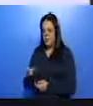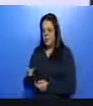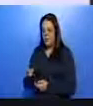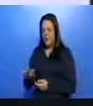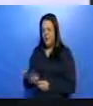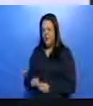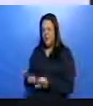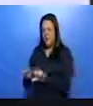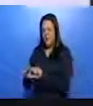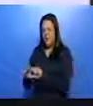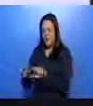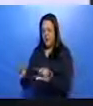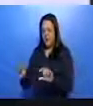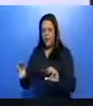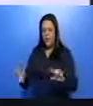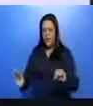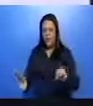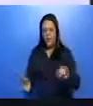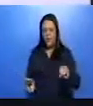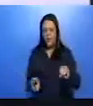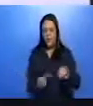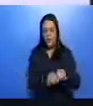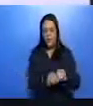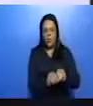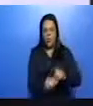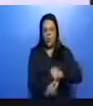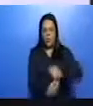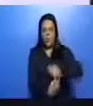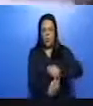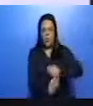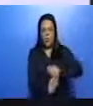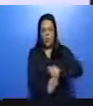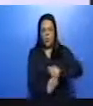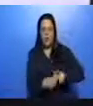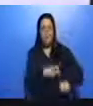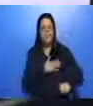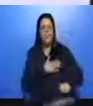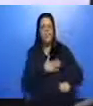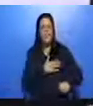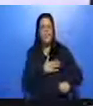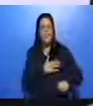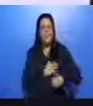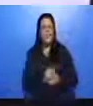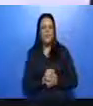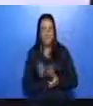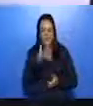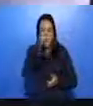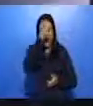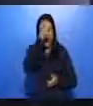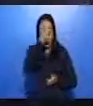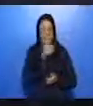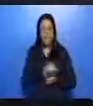completa o verbo gostar. Verbo, guarda isso. Depois vocês vão entender por quê.